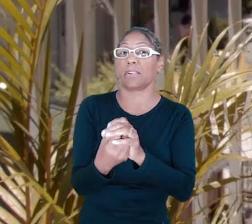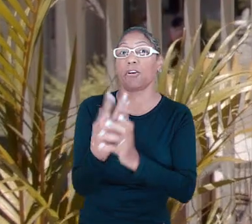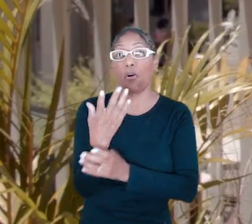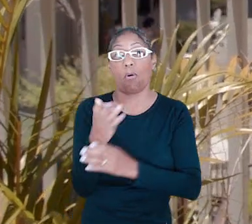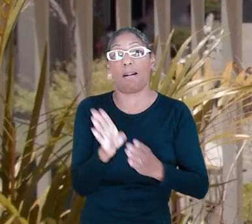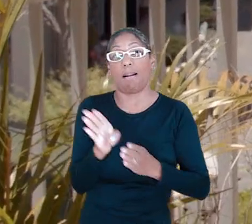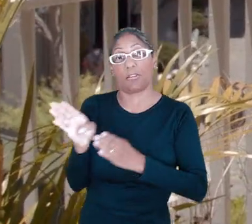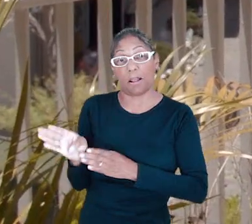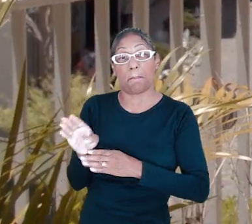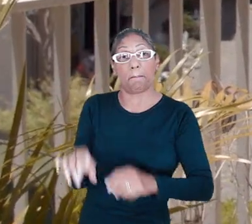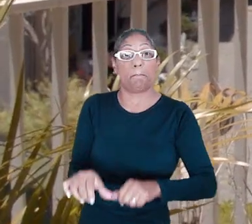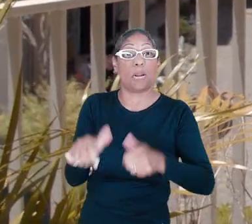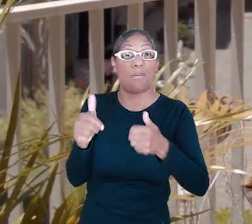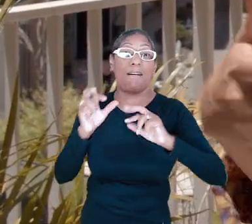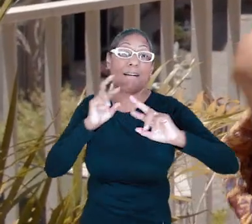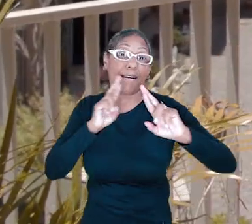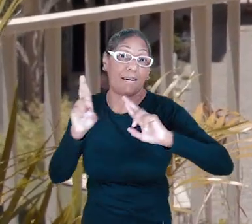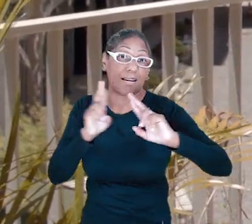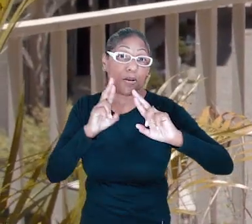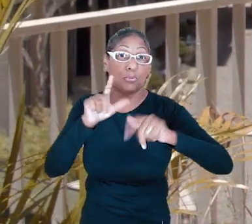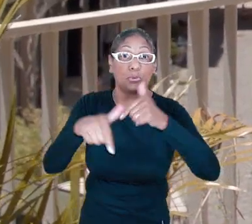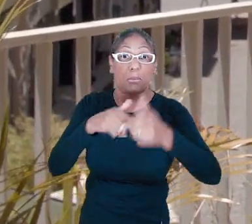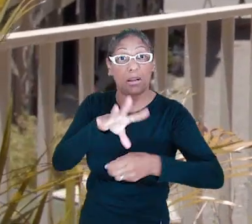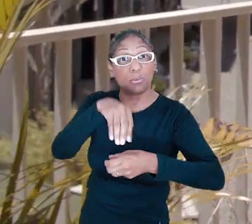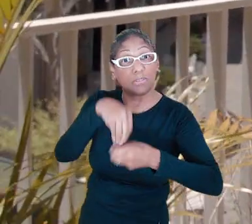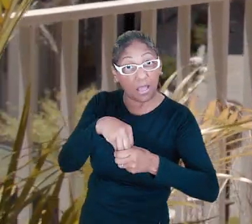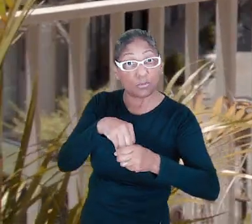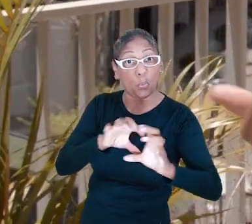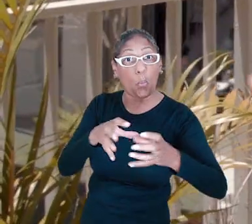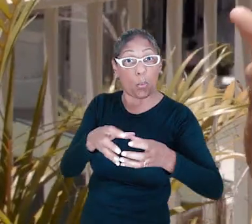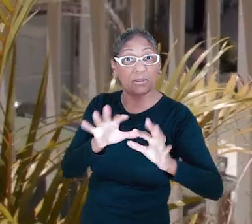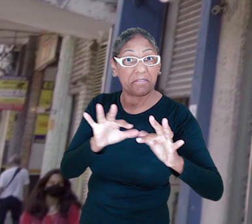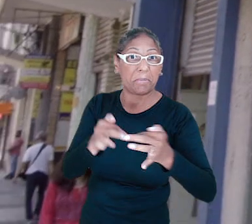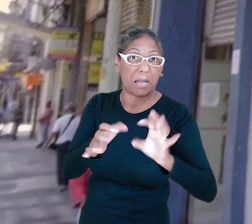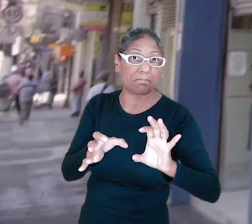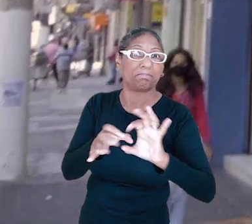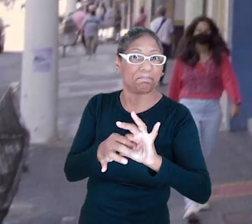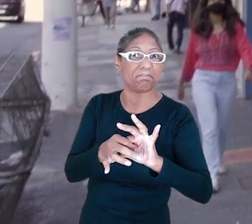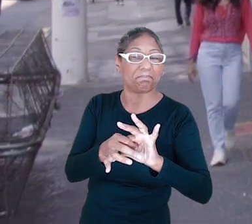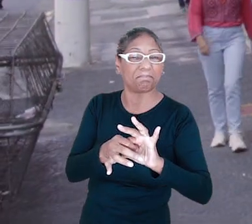os recursos do Lado a Lado para melhorar as relações de trabalho entre os membros familiares.